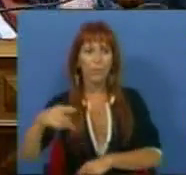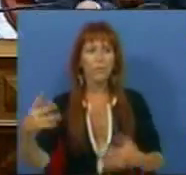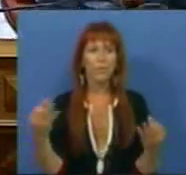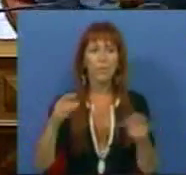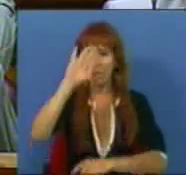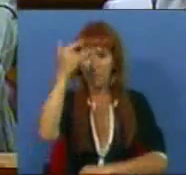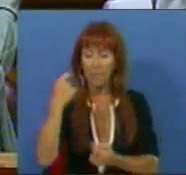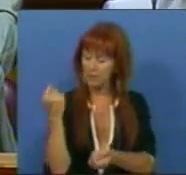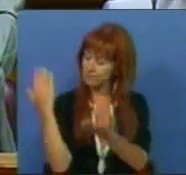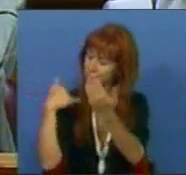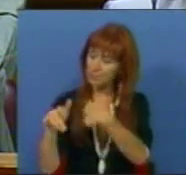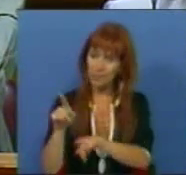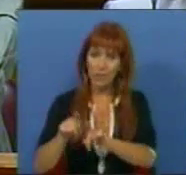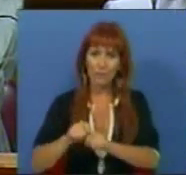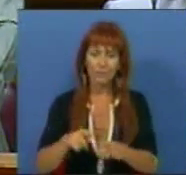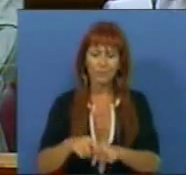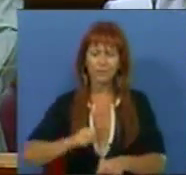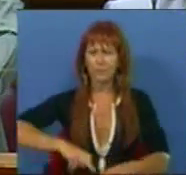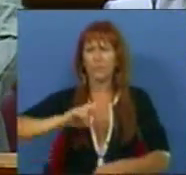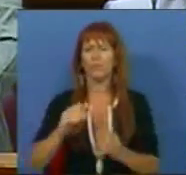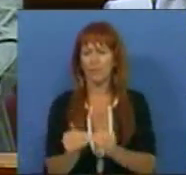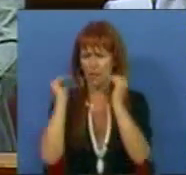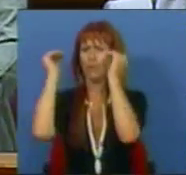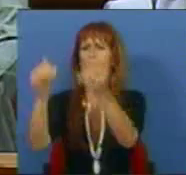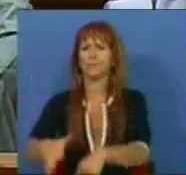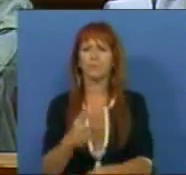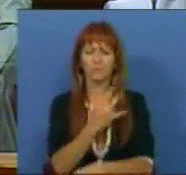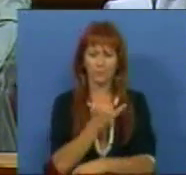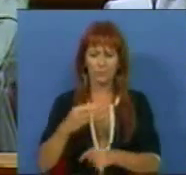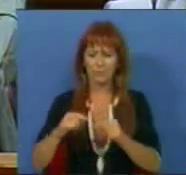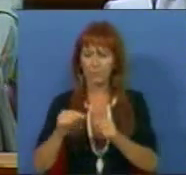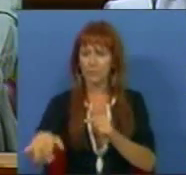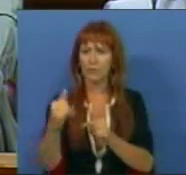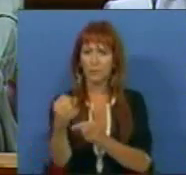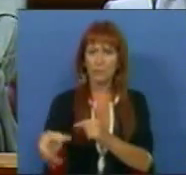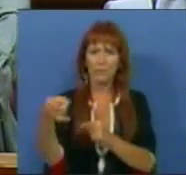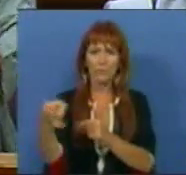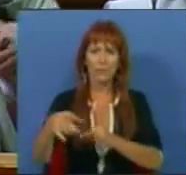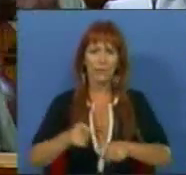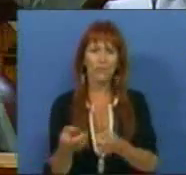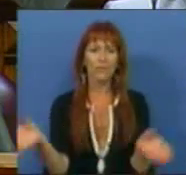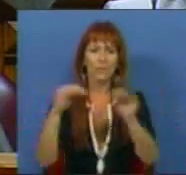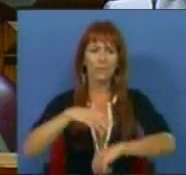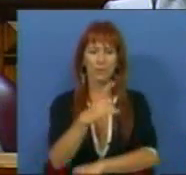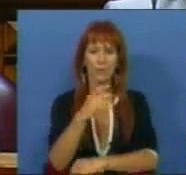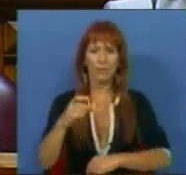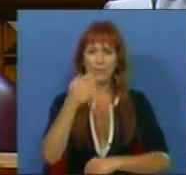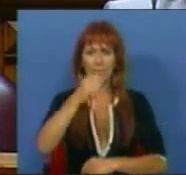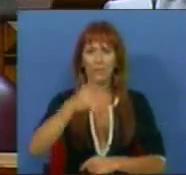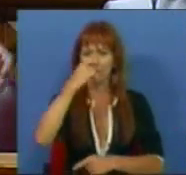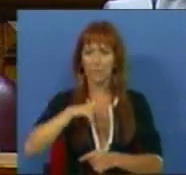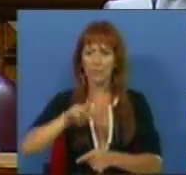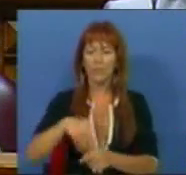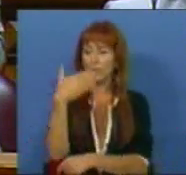Aliás, sabemos recentemente, as fortunas até aumentaram entre 2008 e 2009. Exatamente. Mais 600 portugueses são